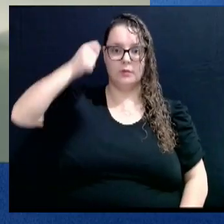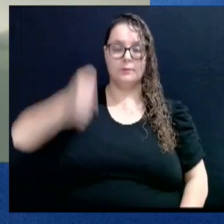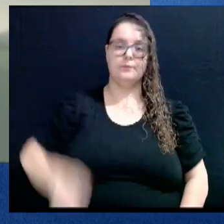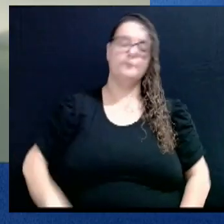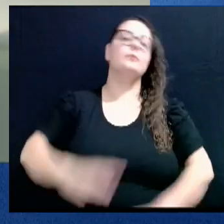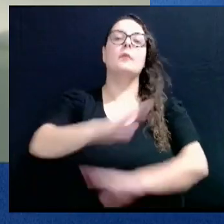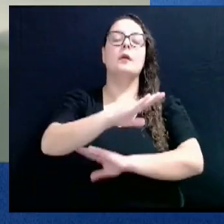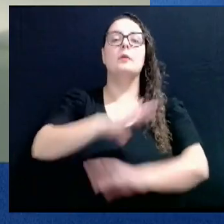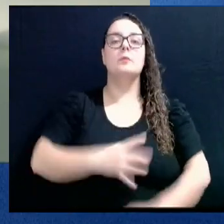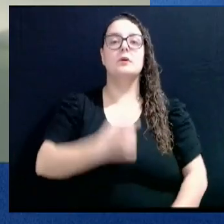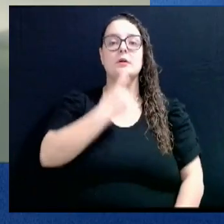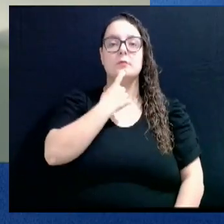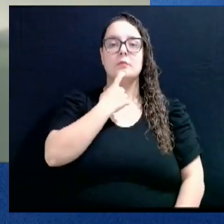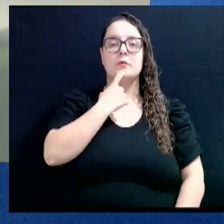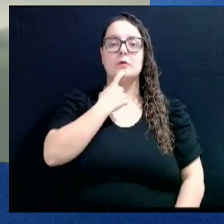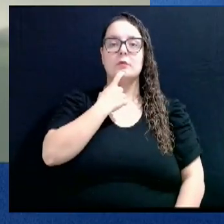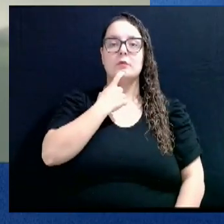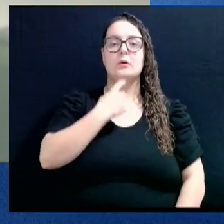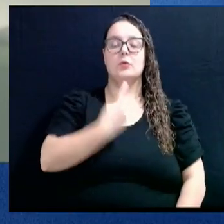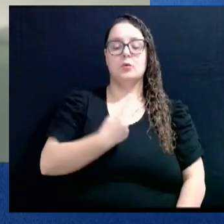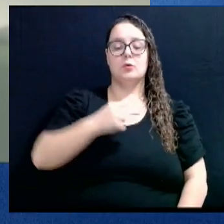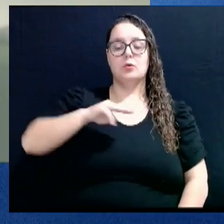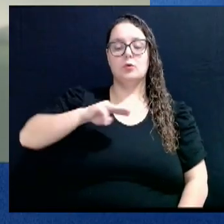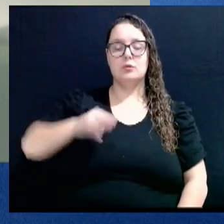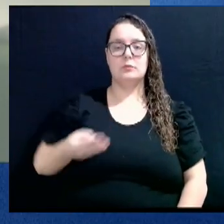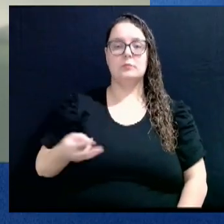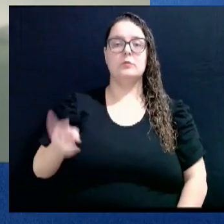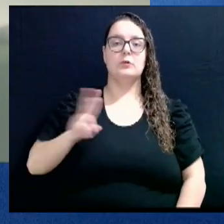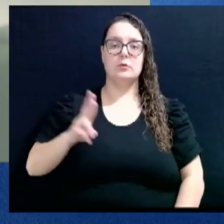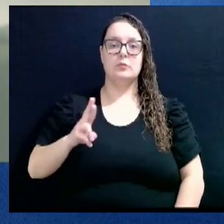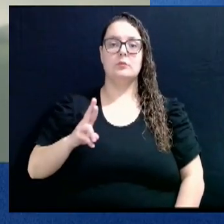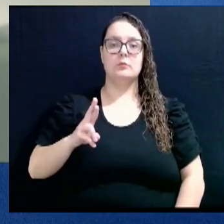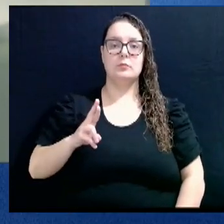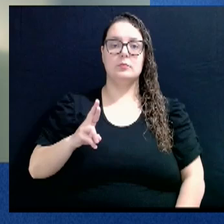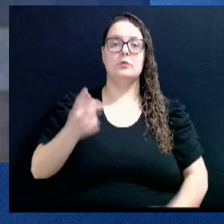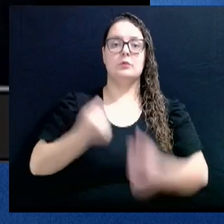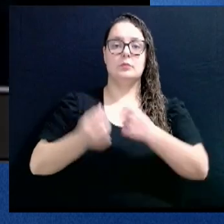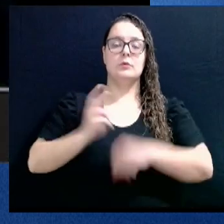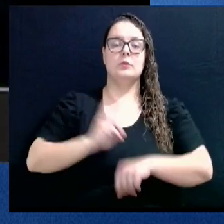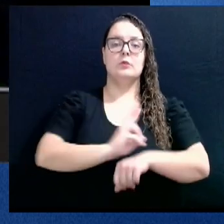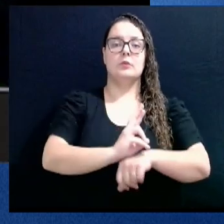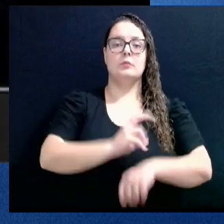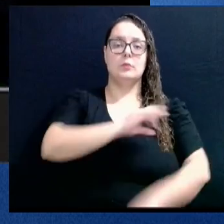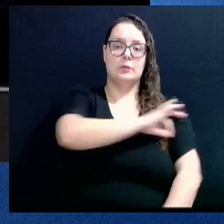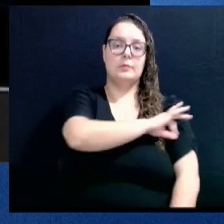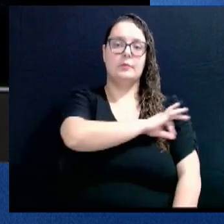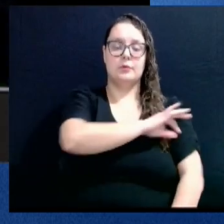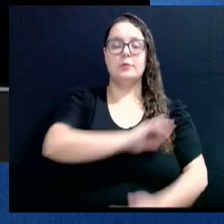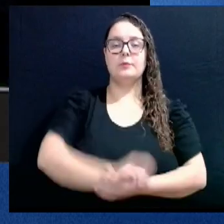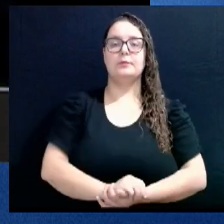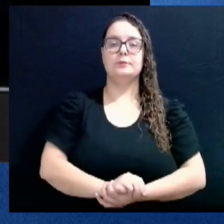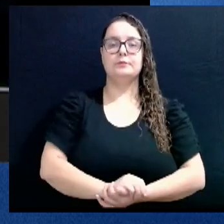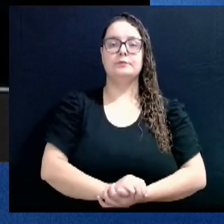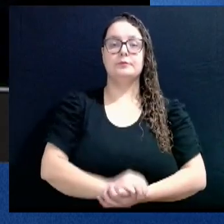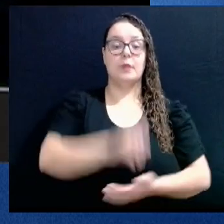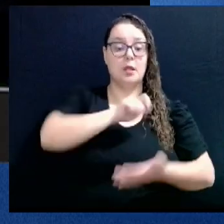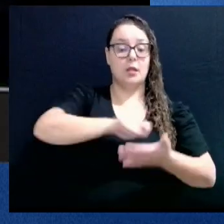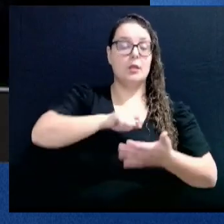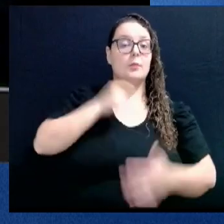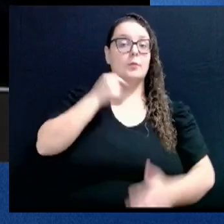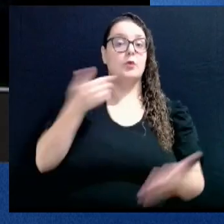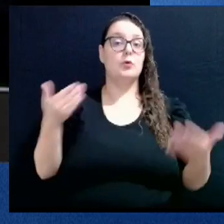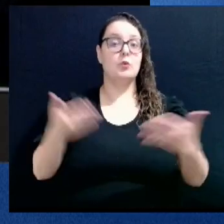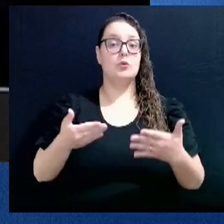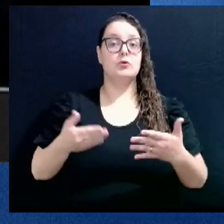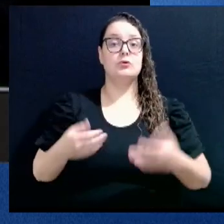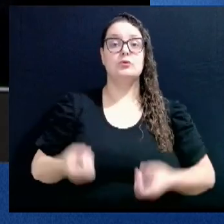Campinas destina 2 milhões de reais de seus recursos para a prefeitura. Na ponta do lápis, vamos te trazer as